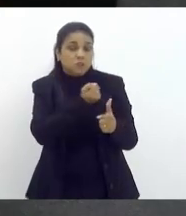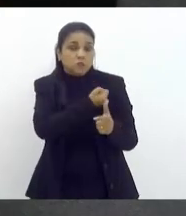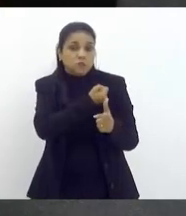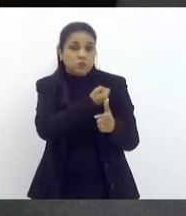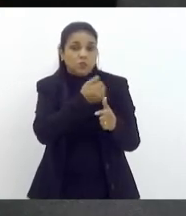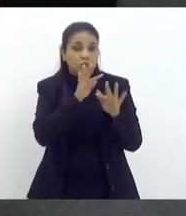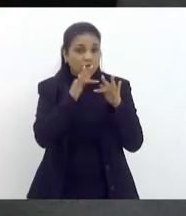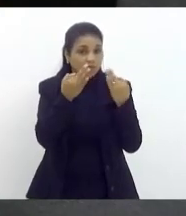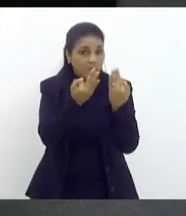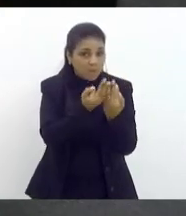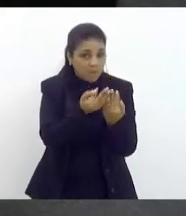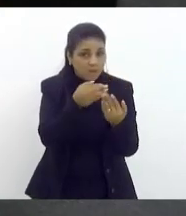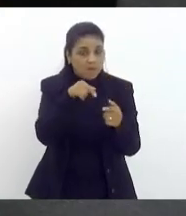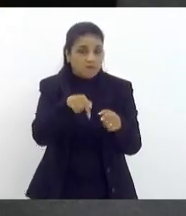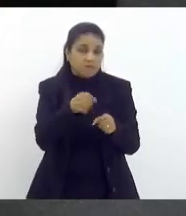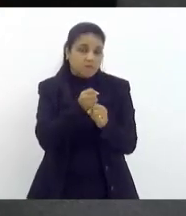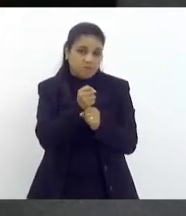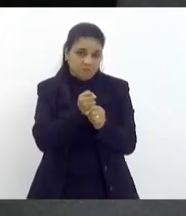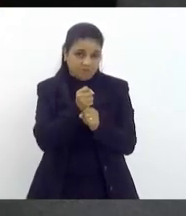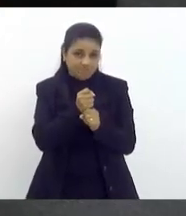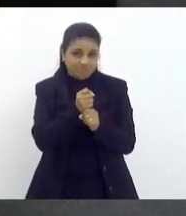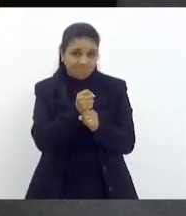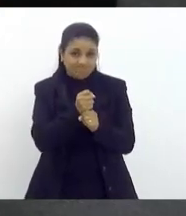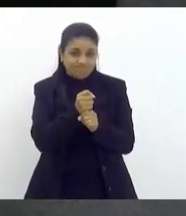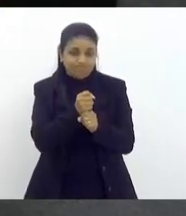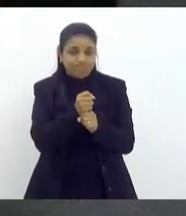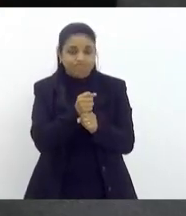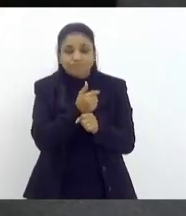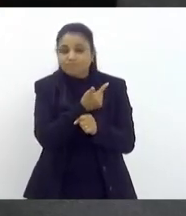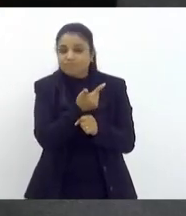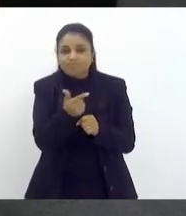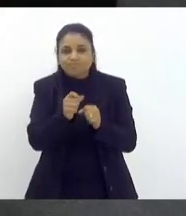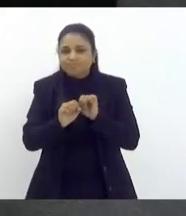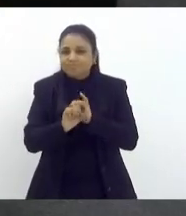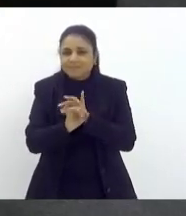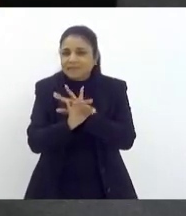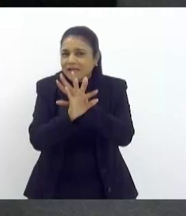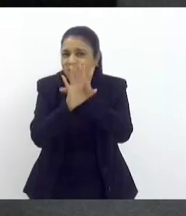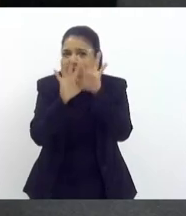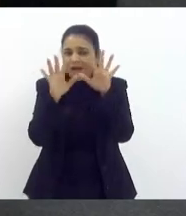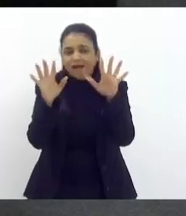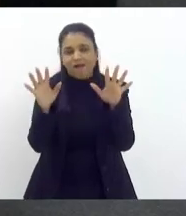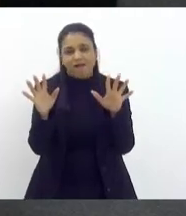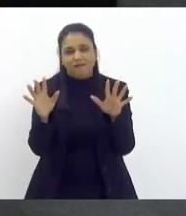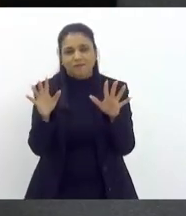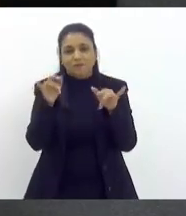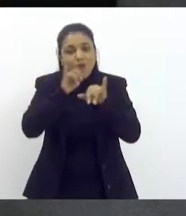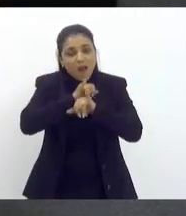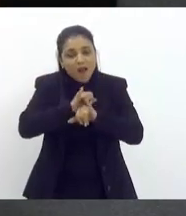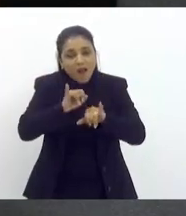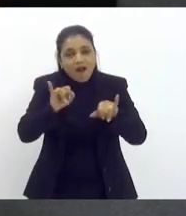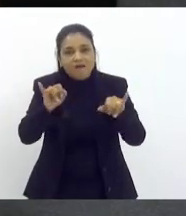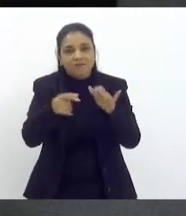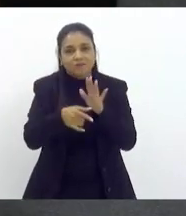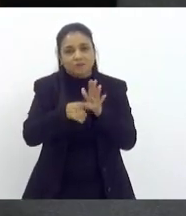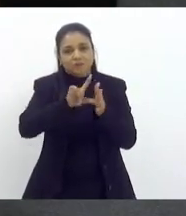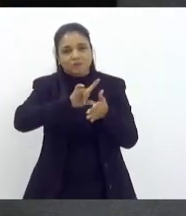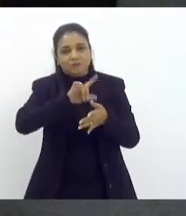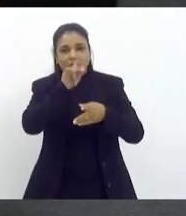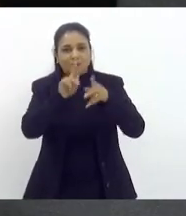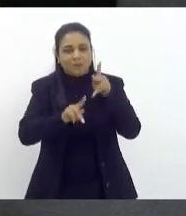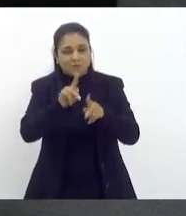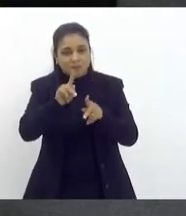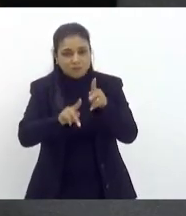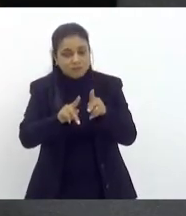Mas infelizmente a gente não tá tendo transparência e o devido aviso para a população que